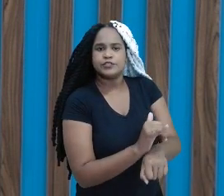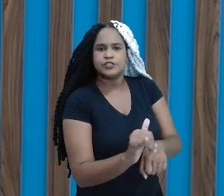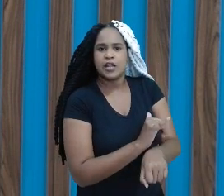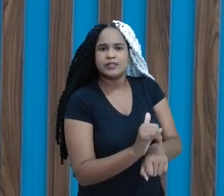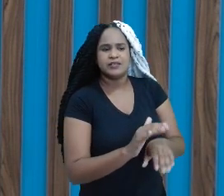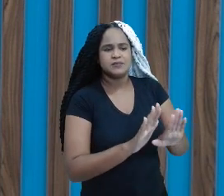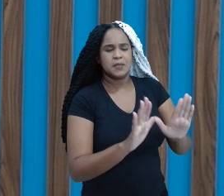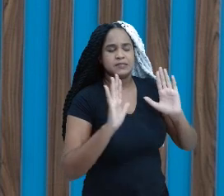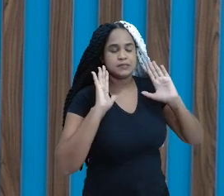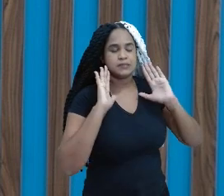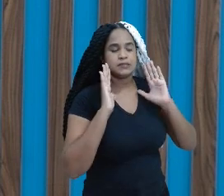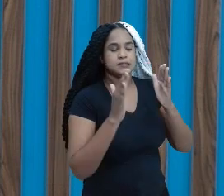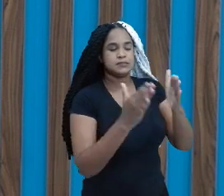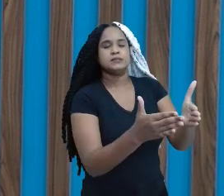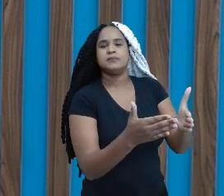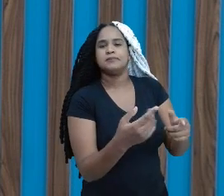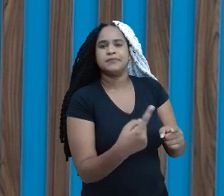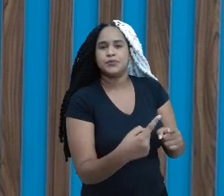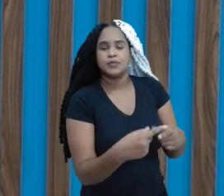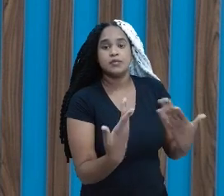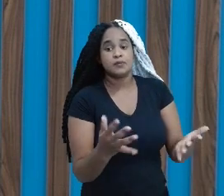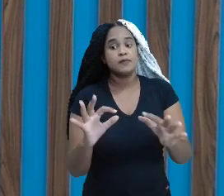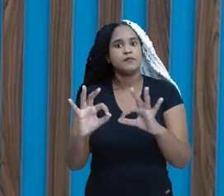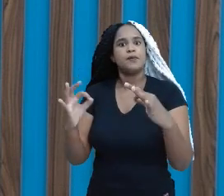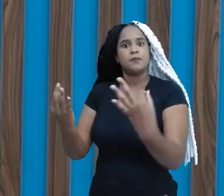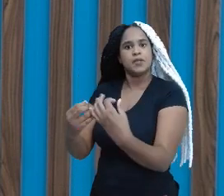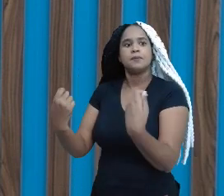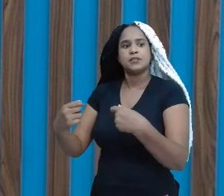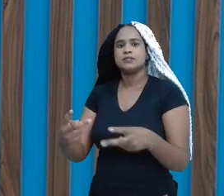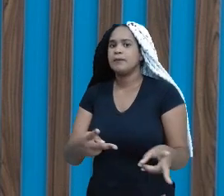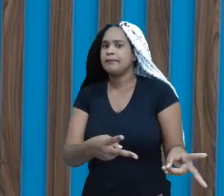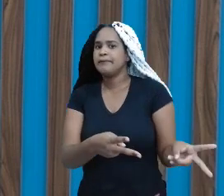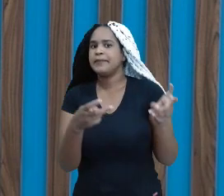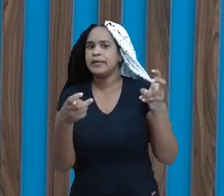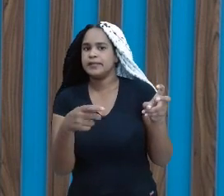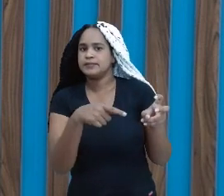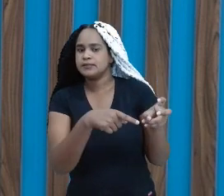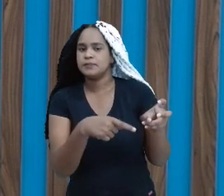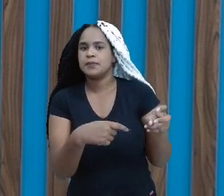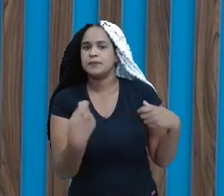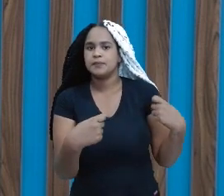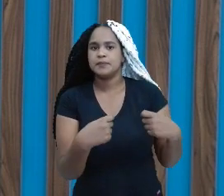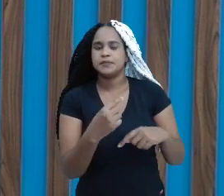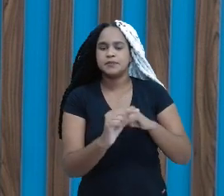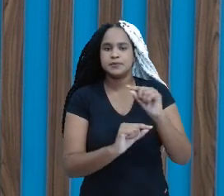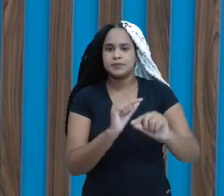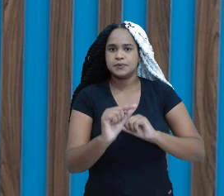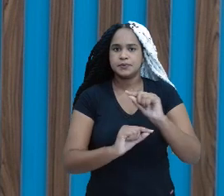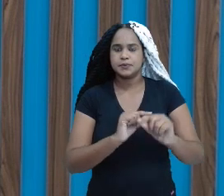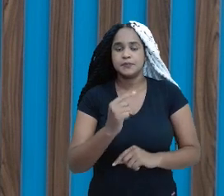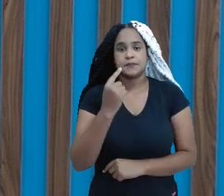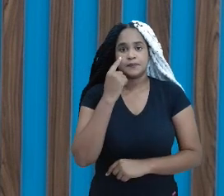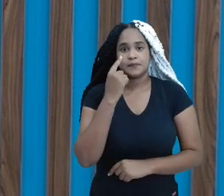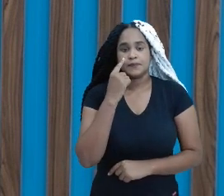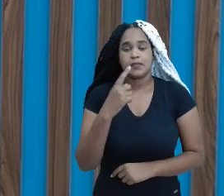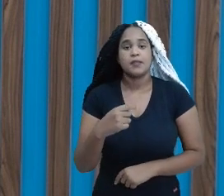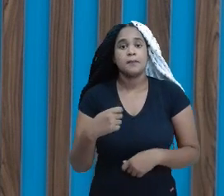muito específicas, né? A família precisa perceber que existem prioridades que precisam